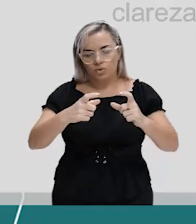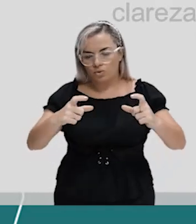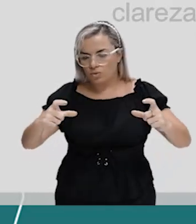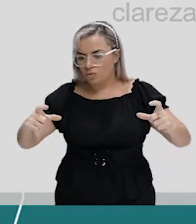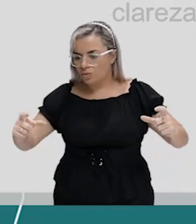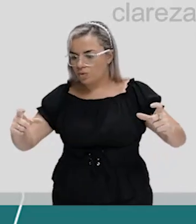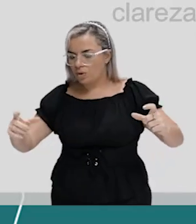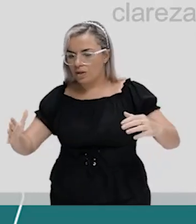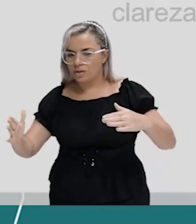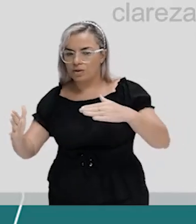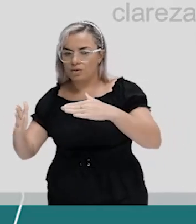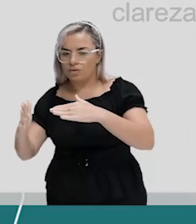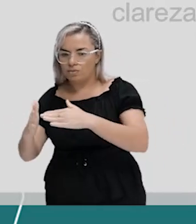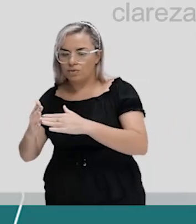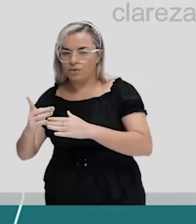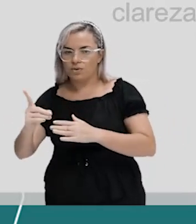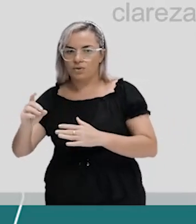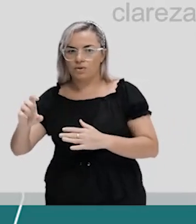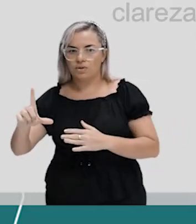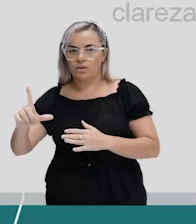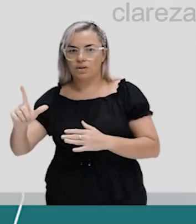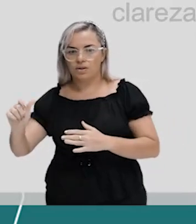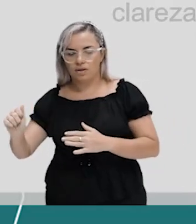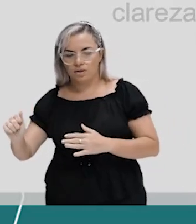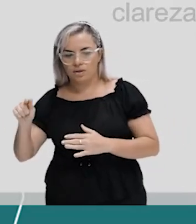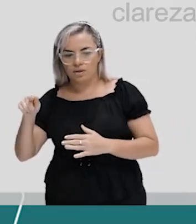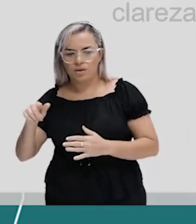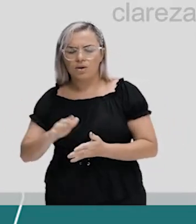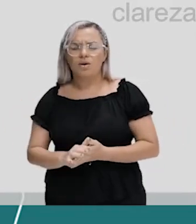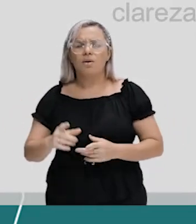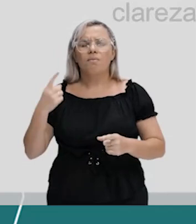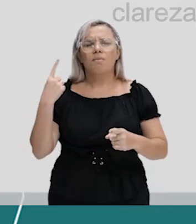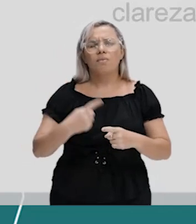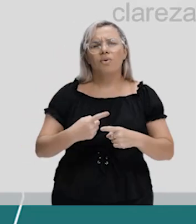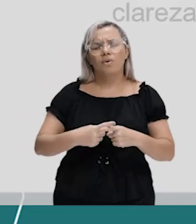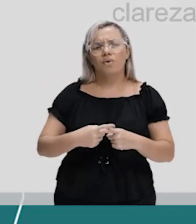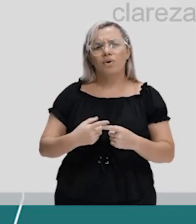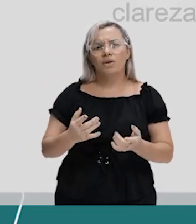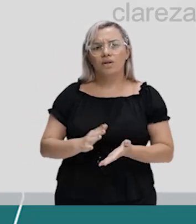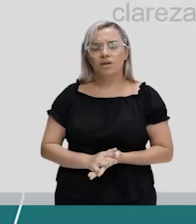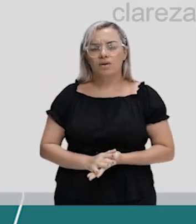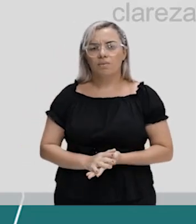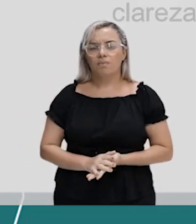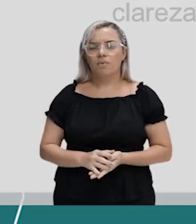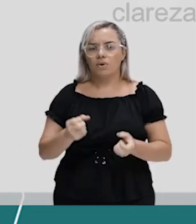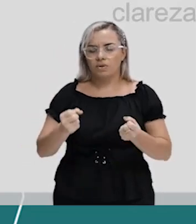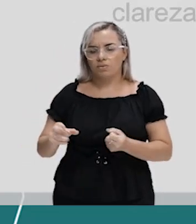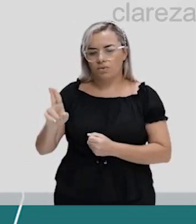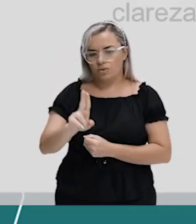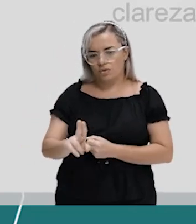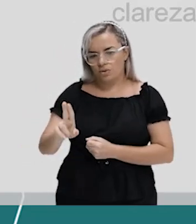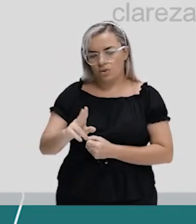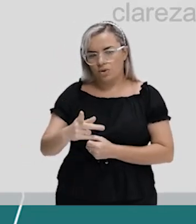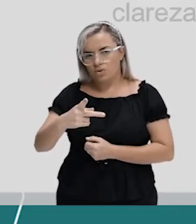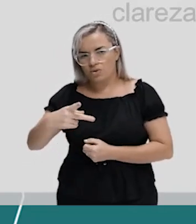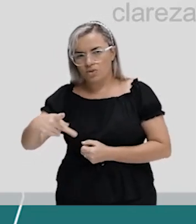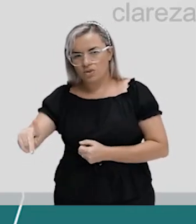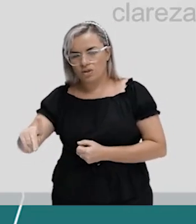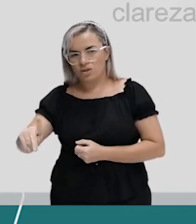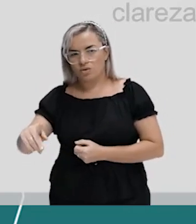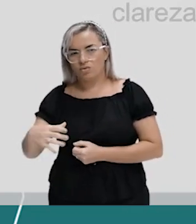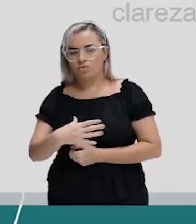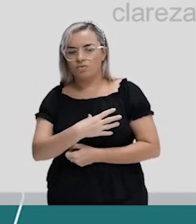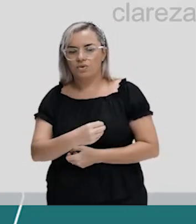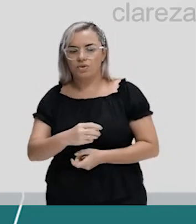esse pronome? Será que ele não poderia ter dito, chegou Pedro, Maria e o seu filho? Ficaria claro para a gente? Então, ele quer